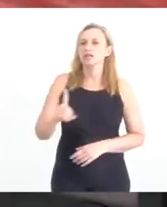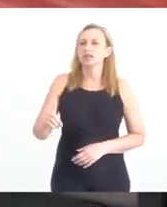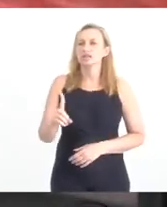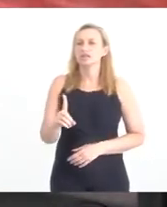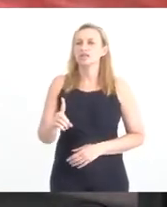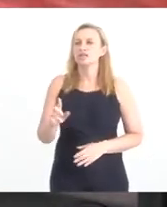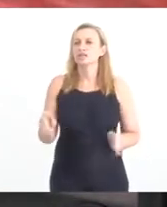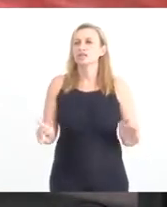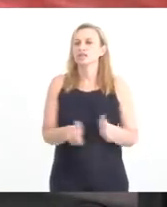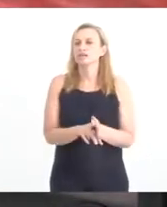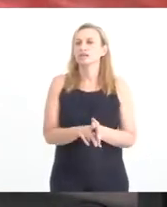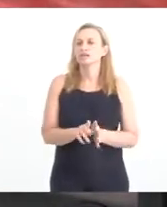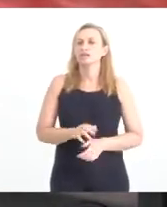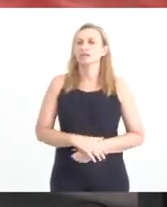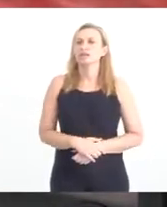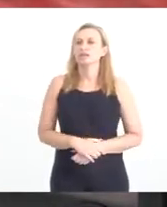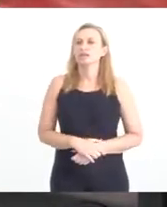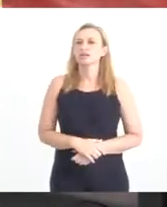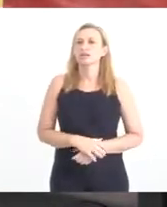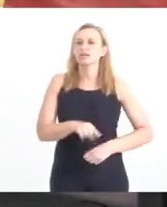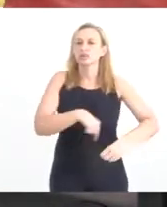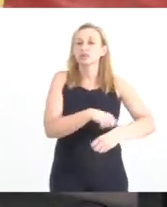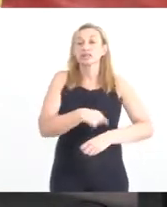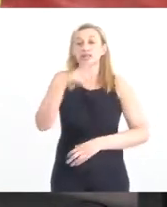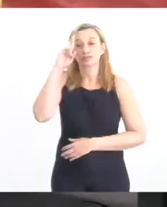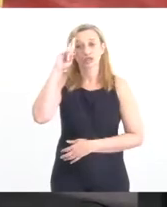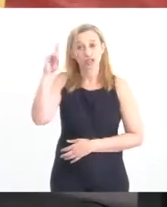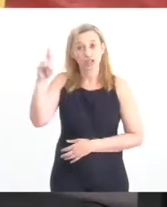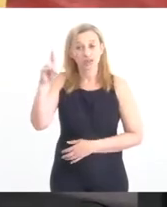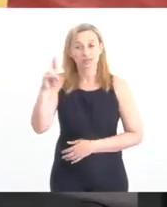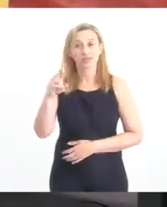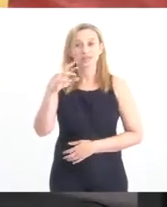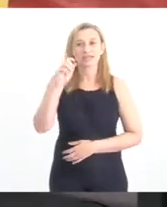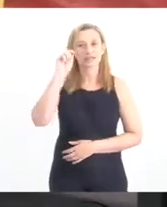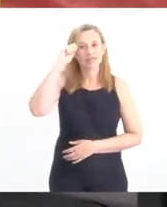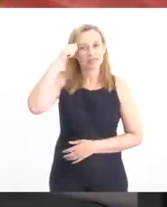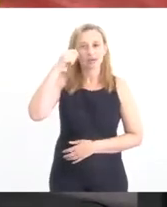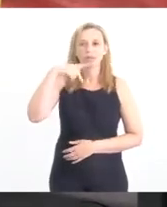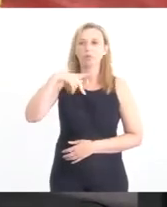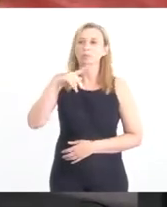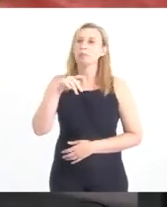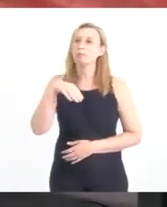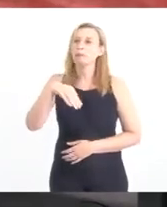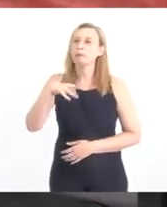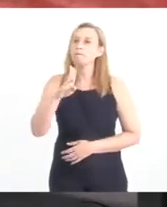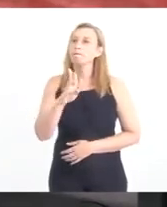deste projeto e cozinheiro chefe nego Breu